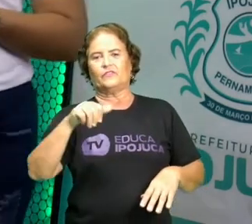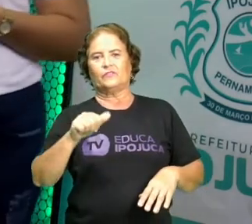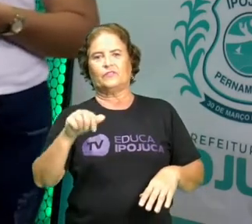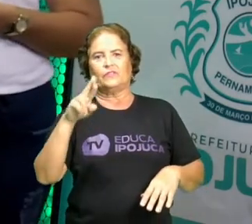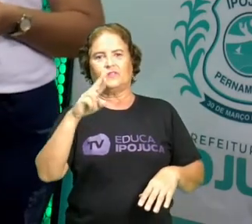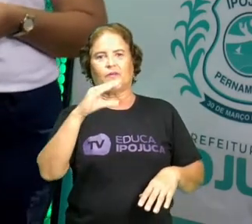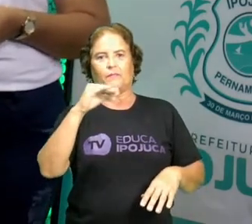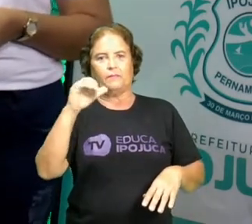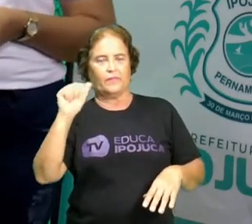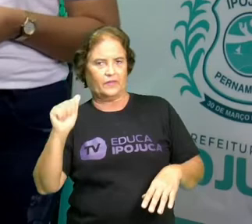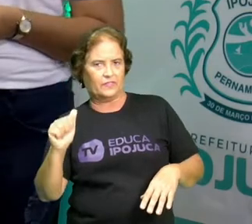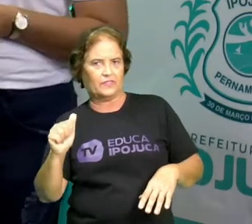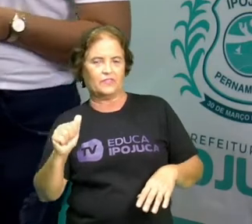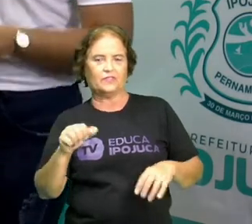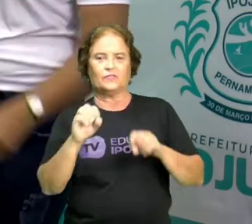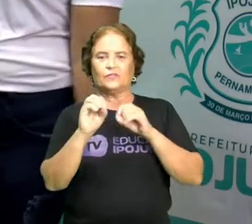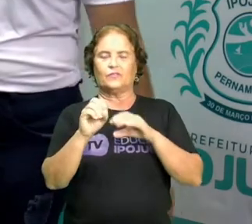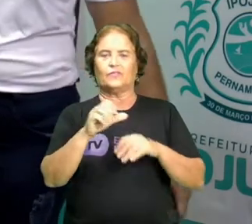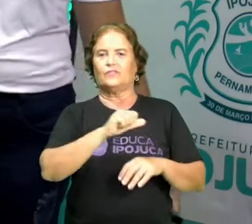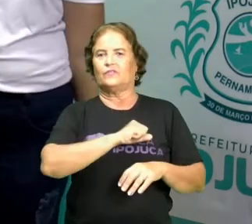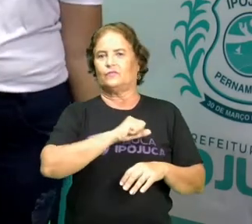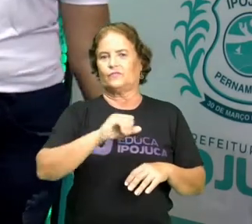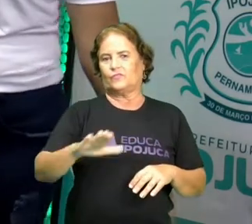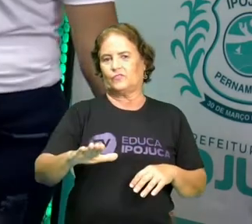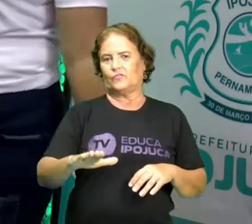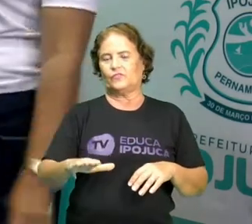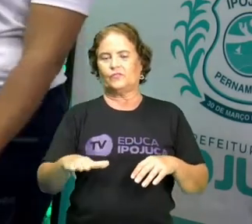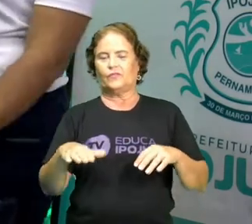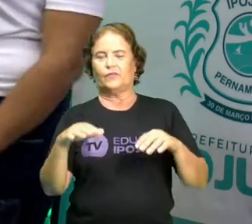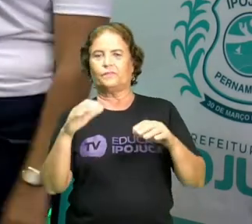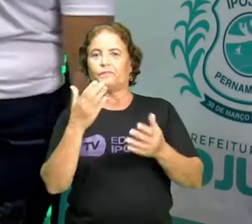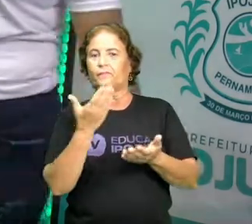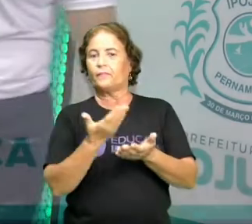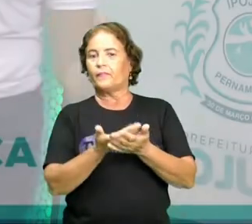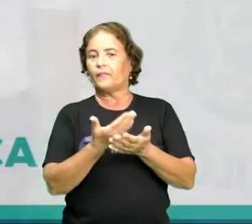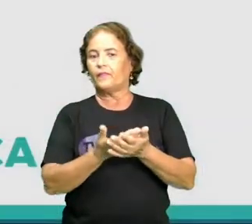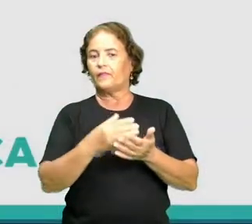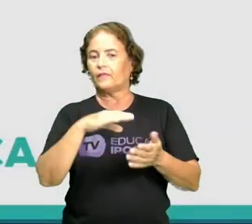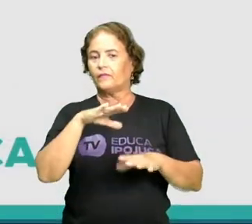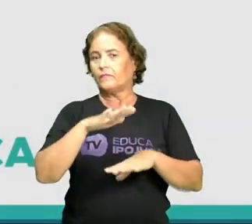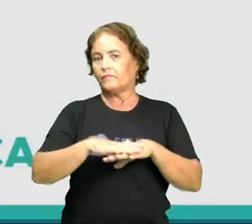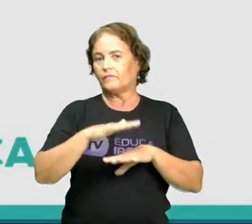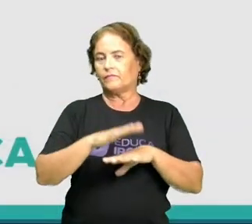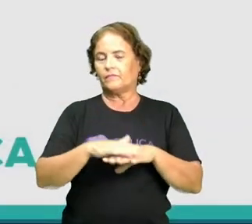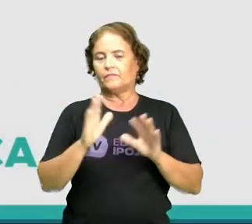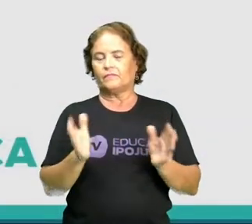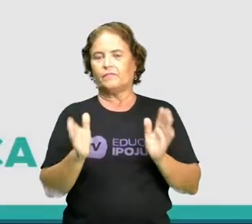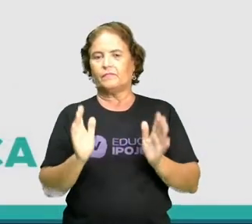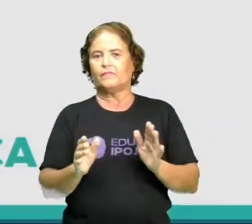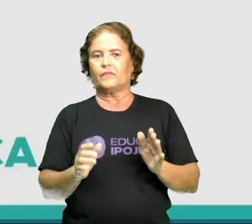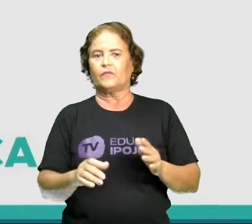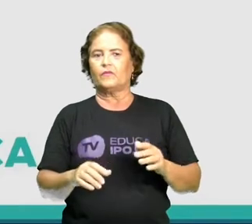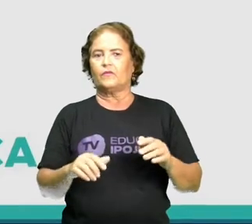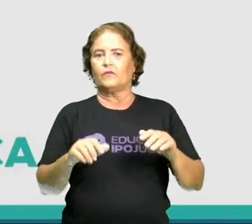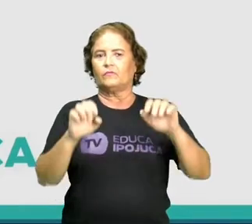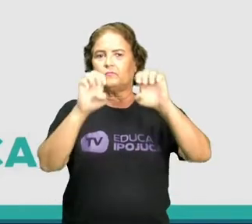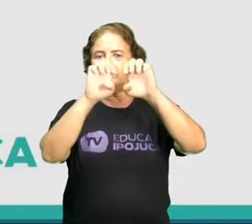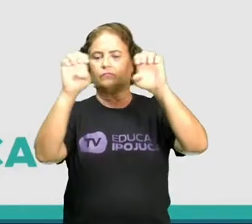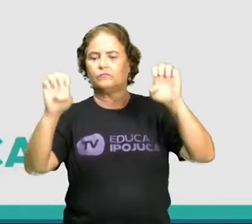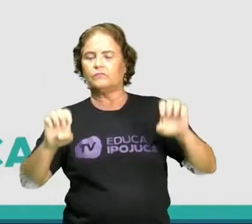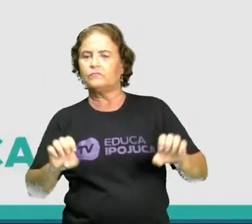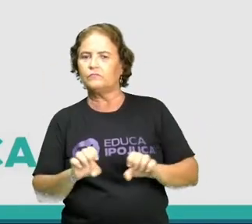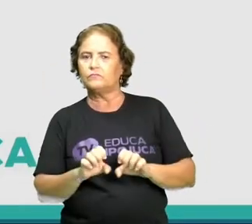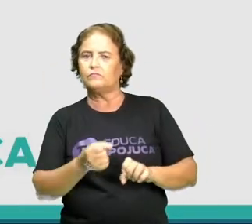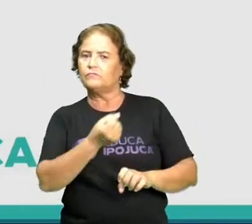Municipal do Ensino do Ipujuca. E nossa aula de matemática de hoje, vamos ver sobre o sistema de numeração decimal, que a gente vai